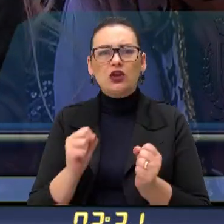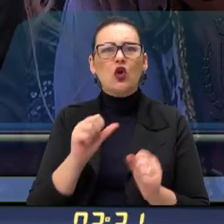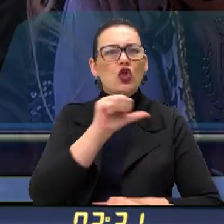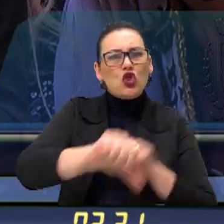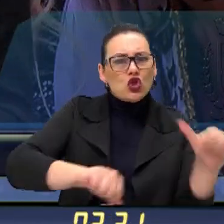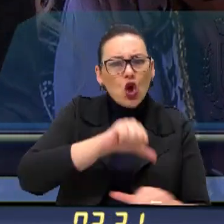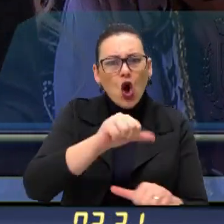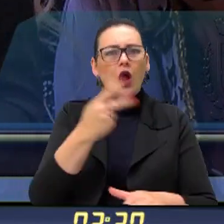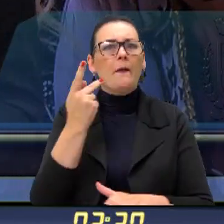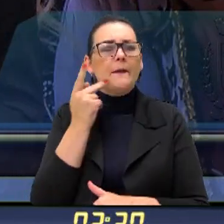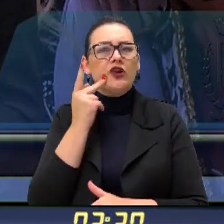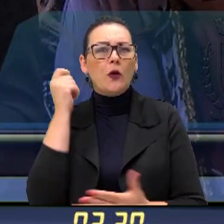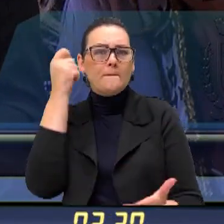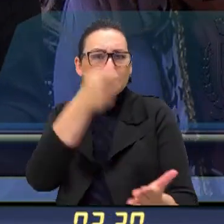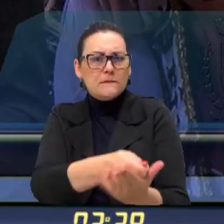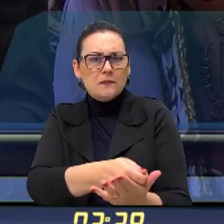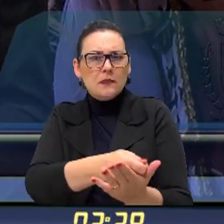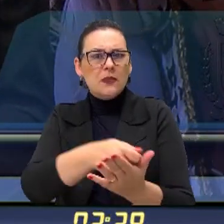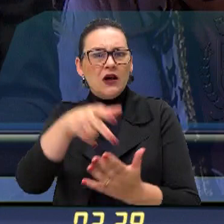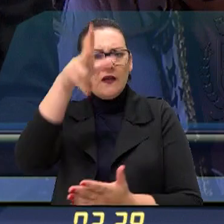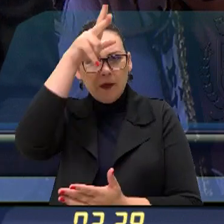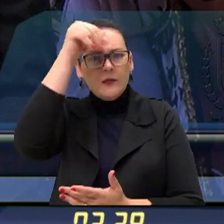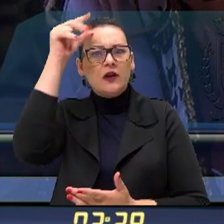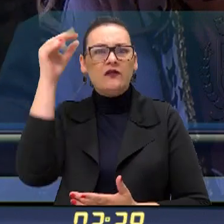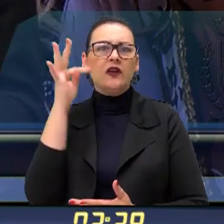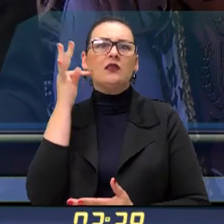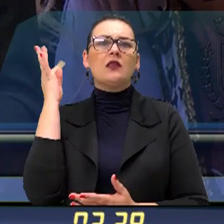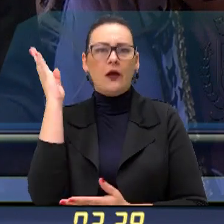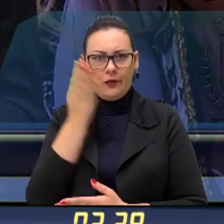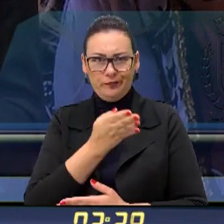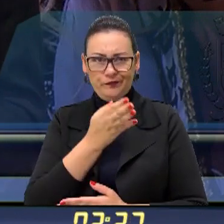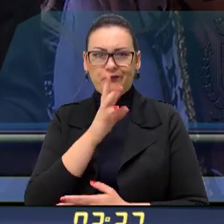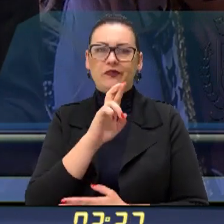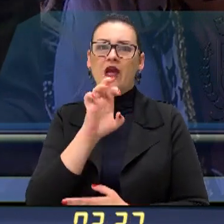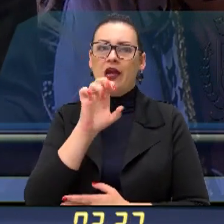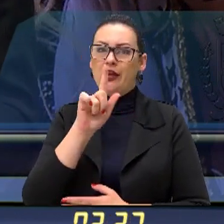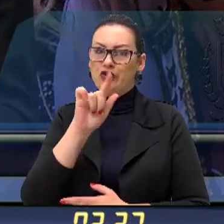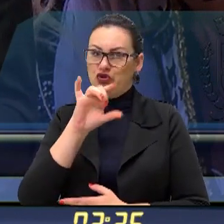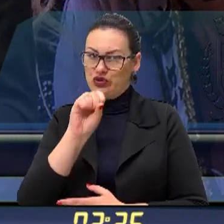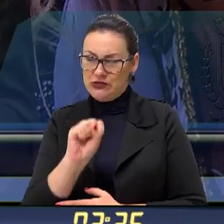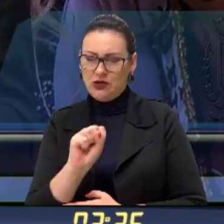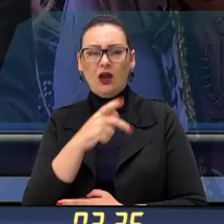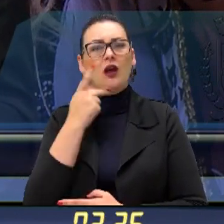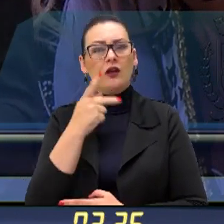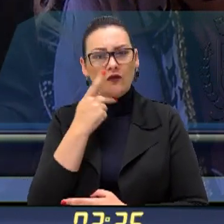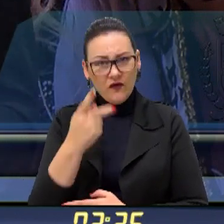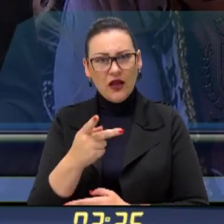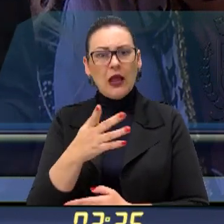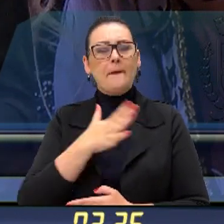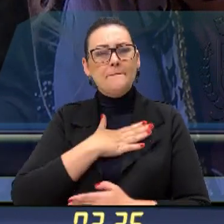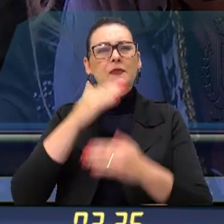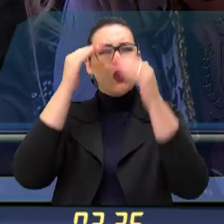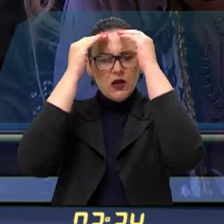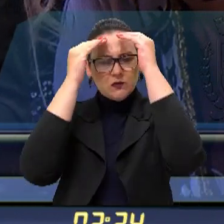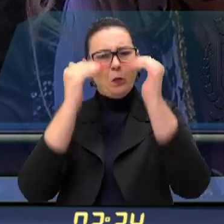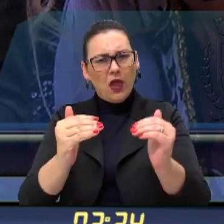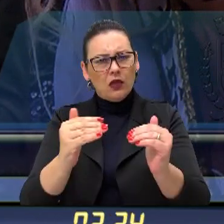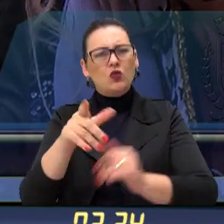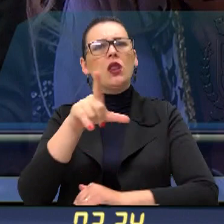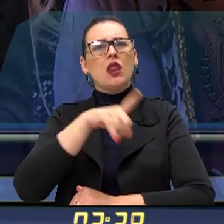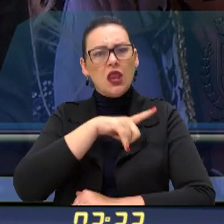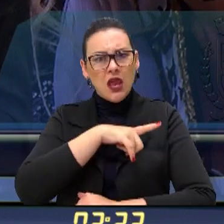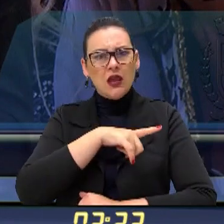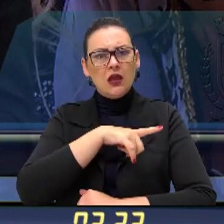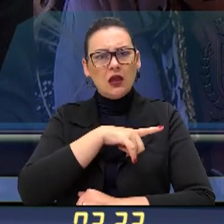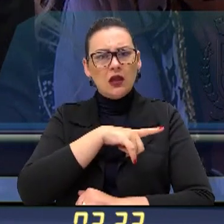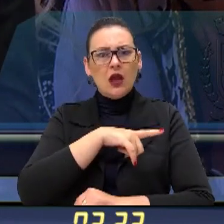por imposição do prefeito Telmo barra Regis. Tá? Quero lhe dizer, Priscila, que tens o meu respeito.